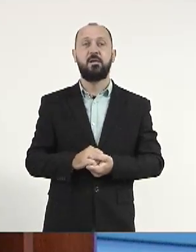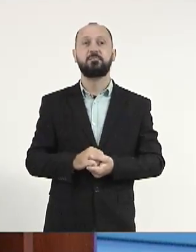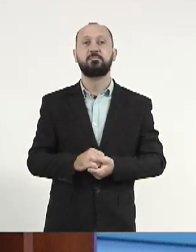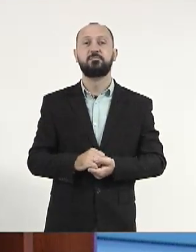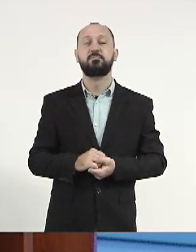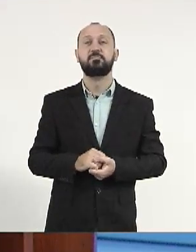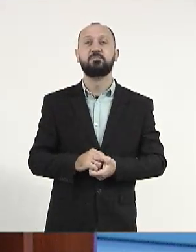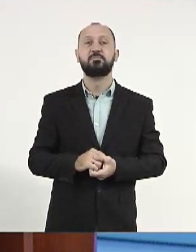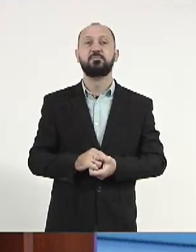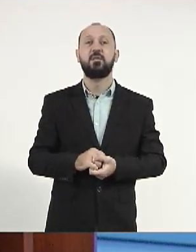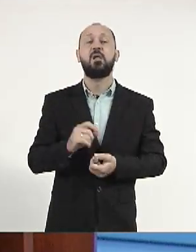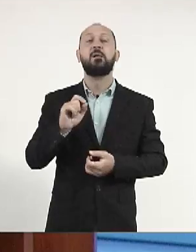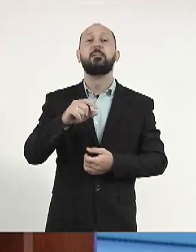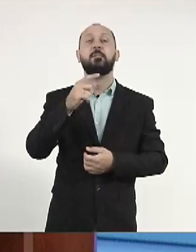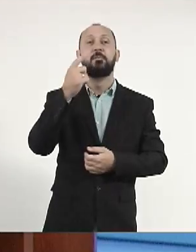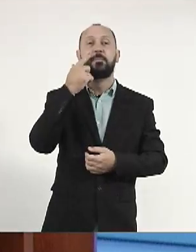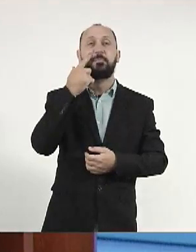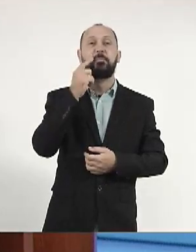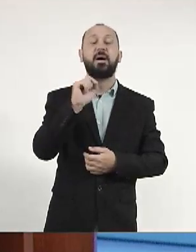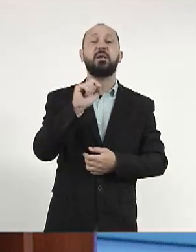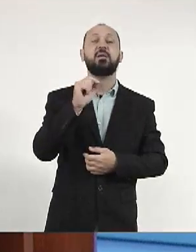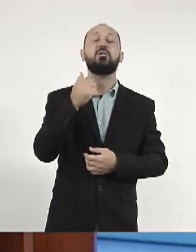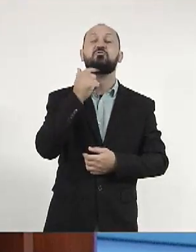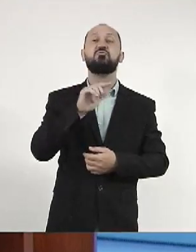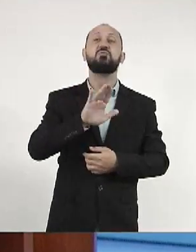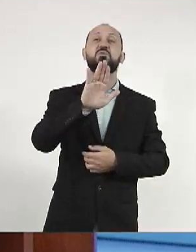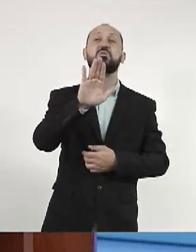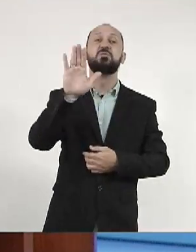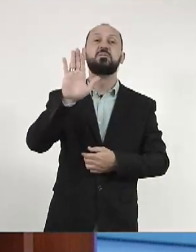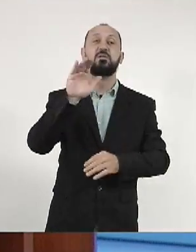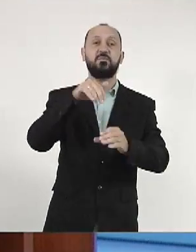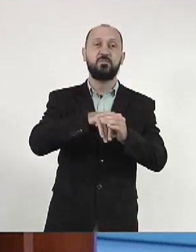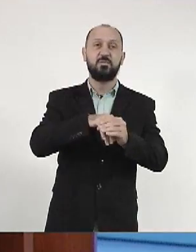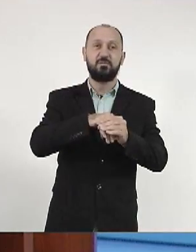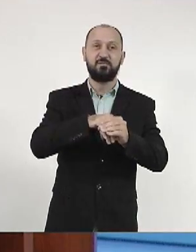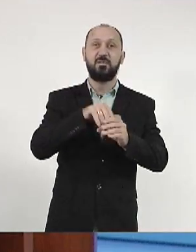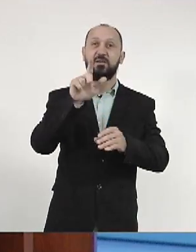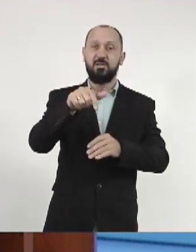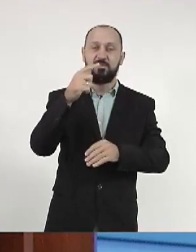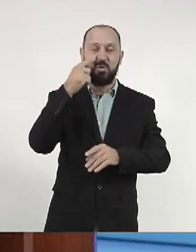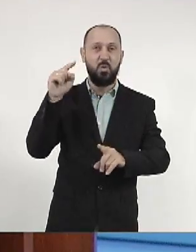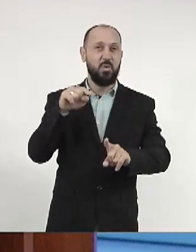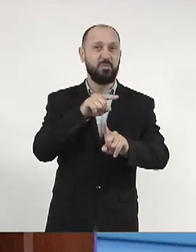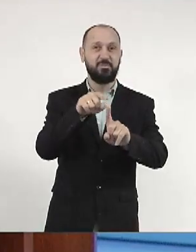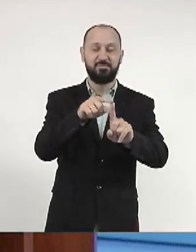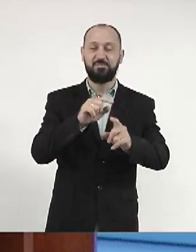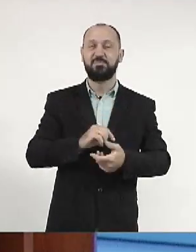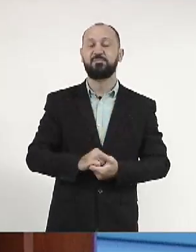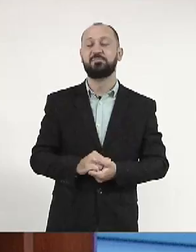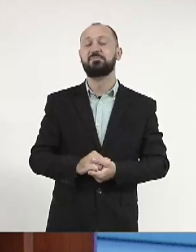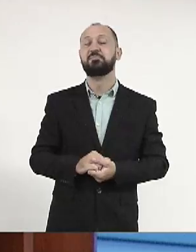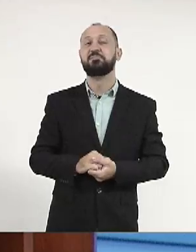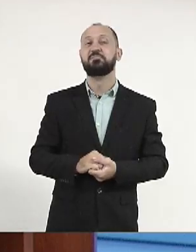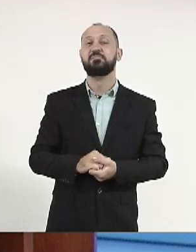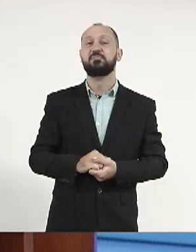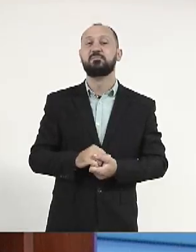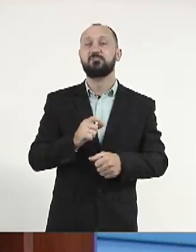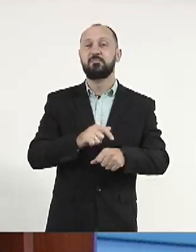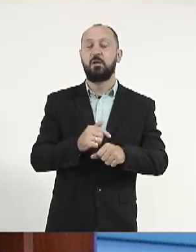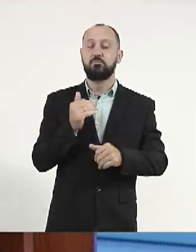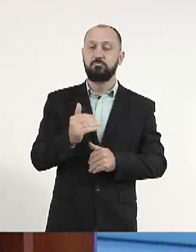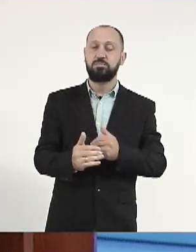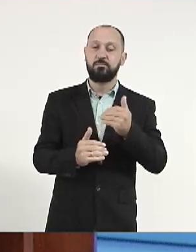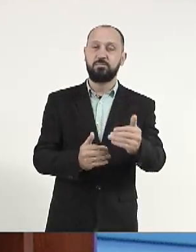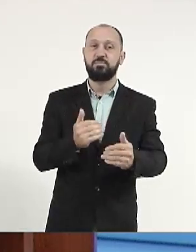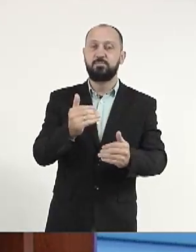para anular a inelegibilidade do Bolsonaro. Esse que é o objetivo. É um passo atrás do outro que